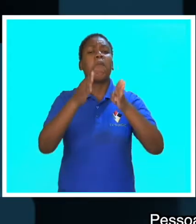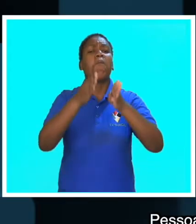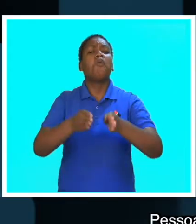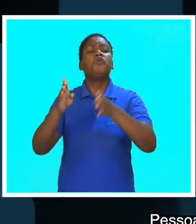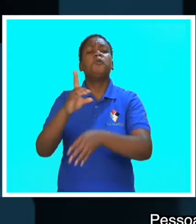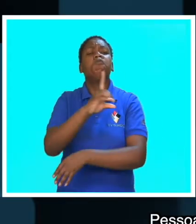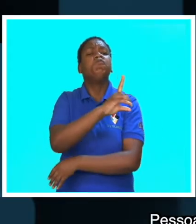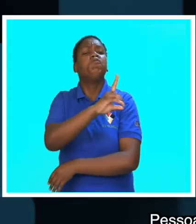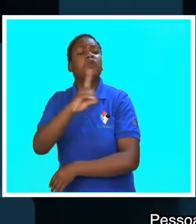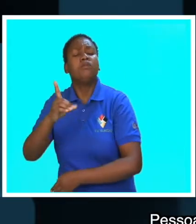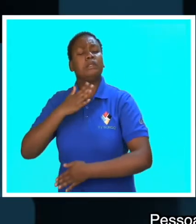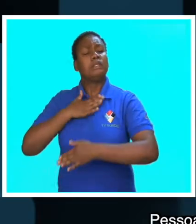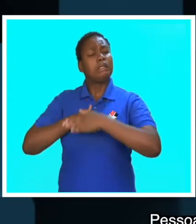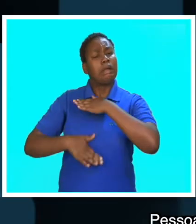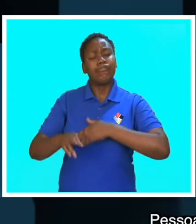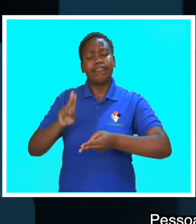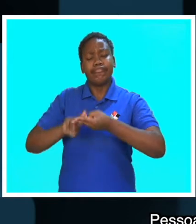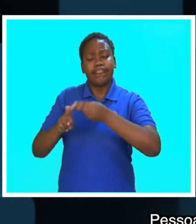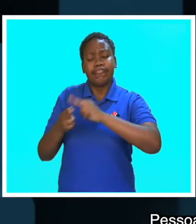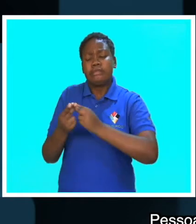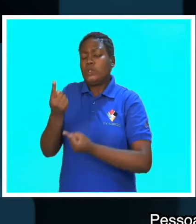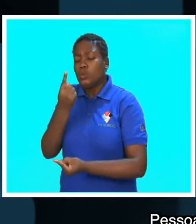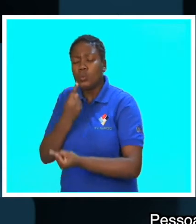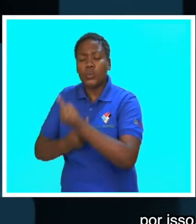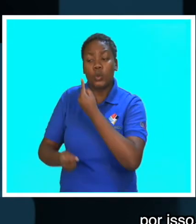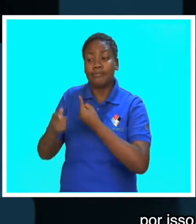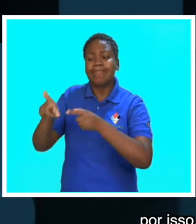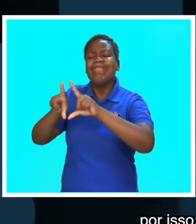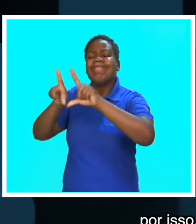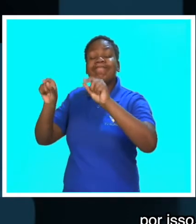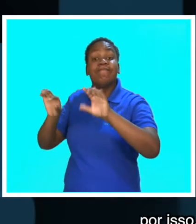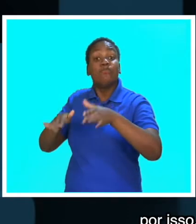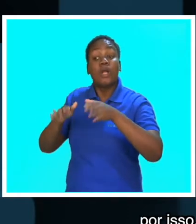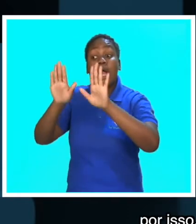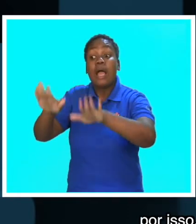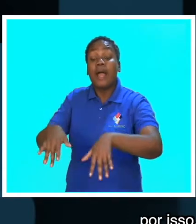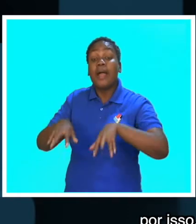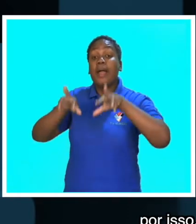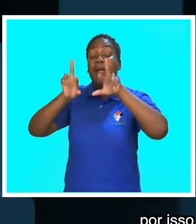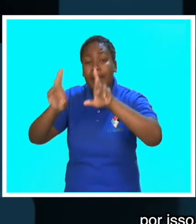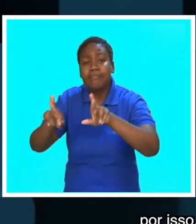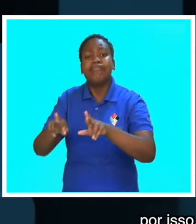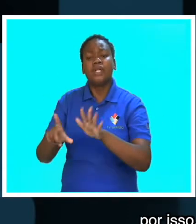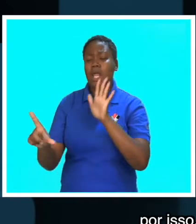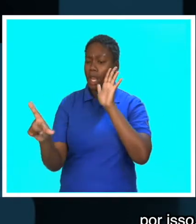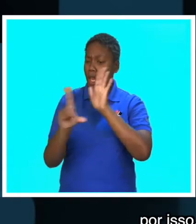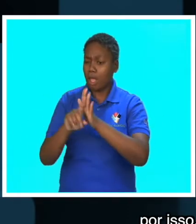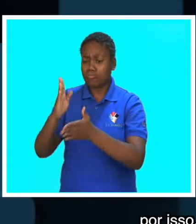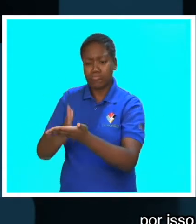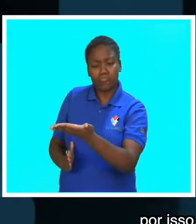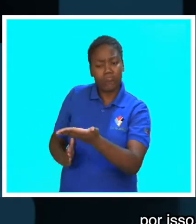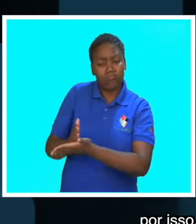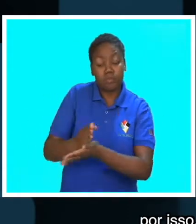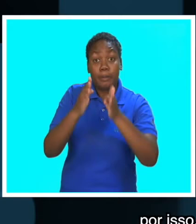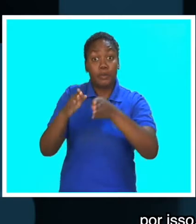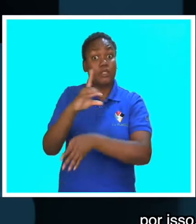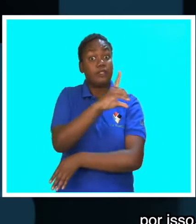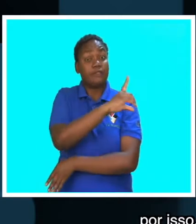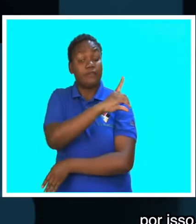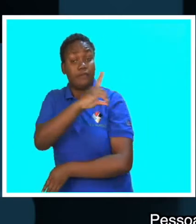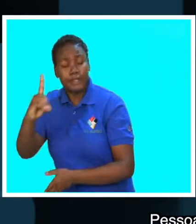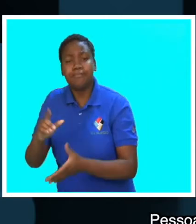Pessoas com deficiência querem ver seus direitos respeitados. Por isso, reuniram-se para melhorar alguns aspectos